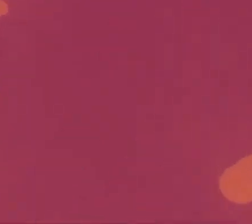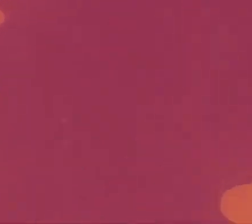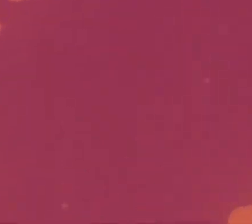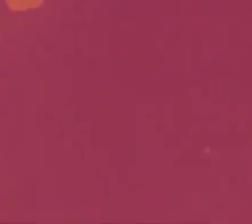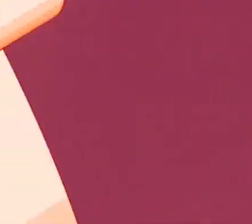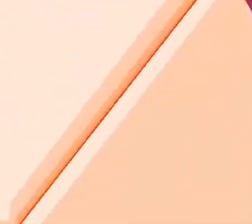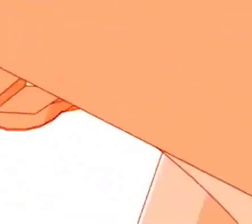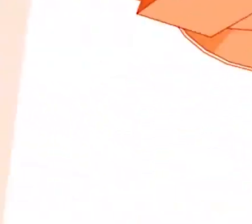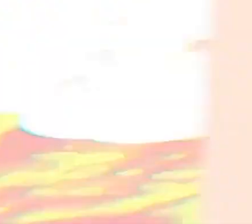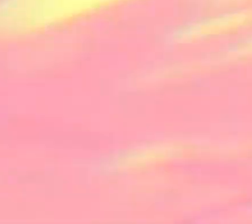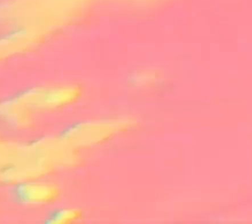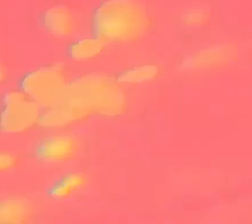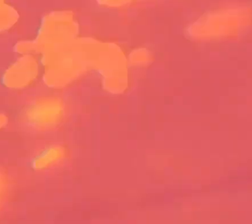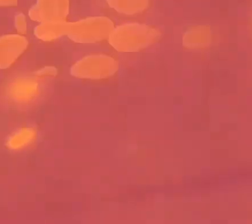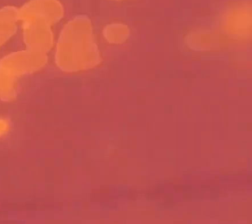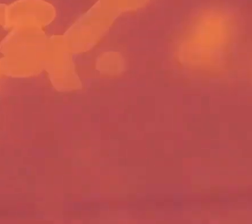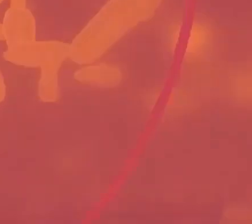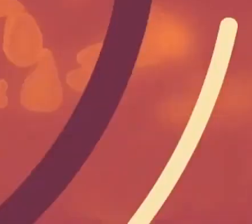Música